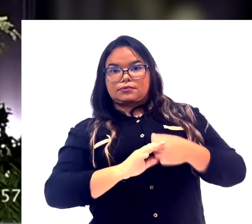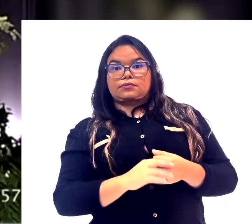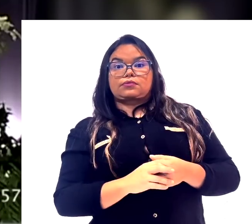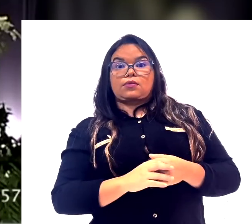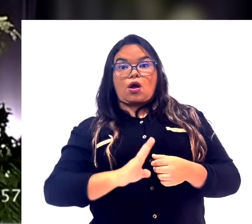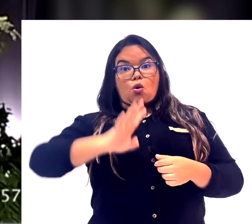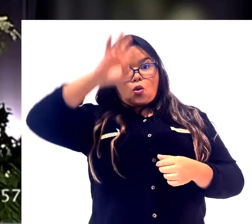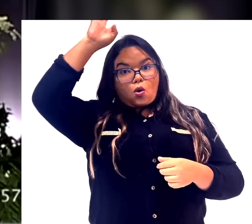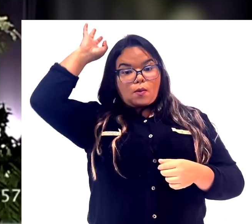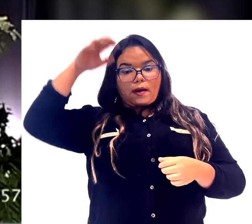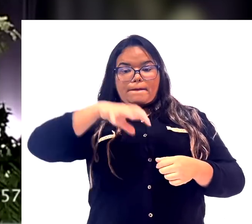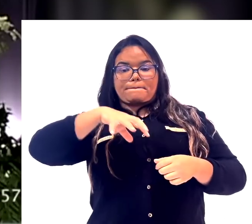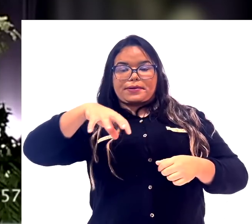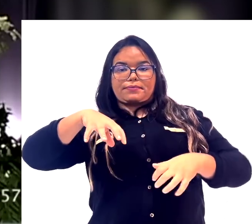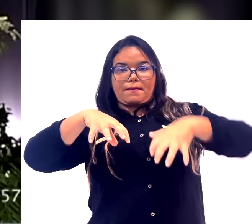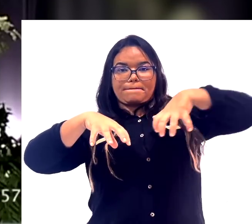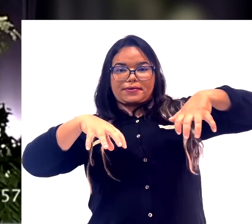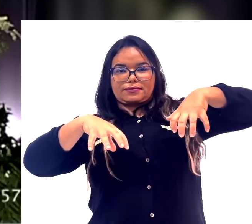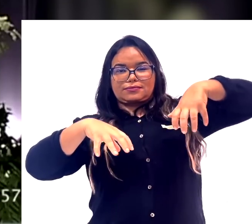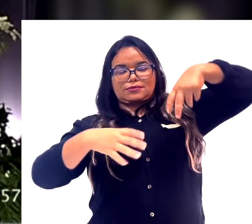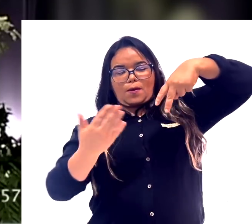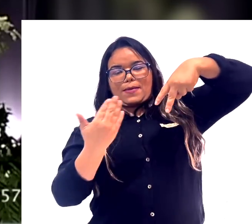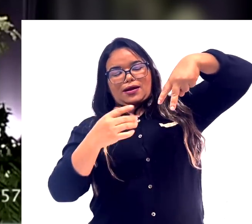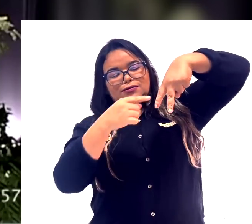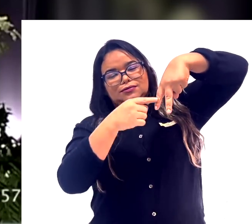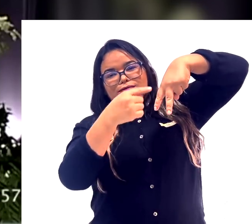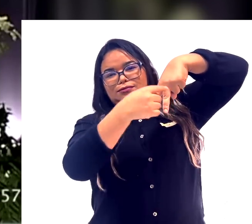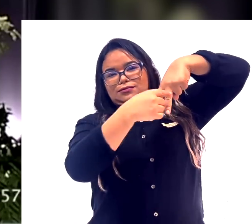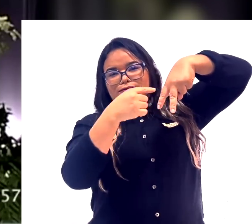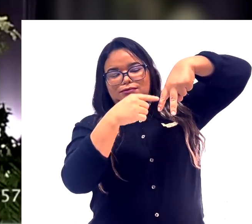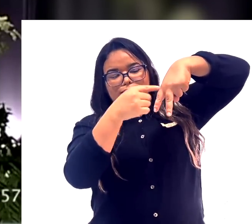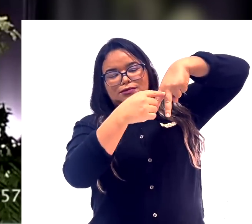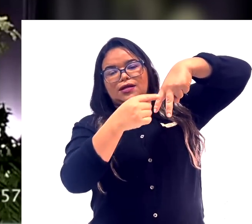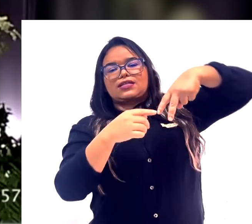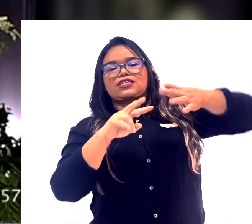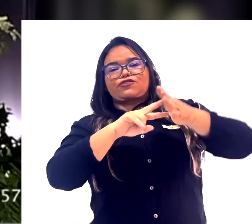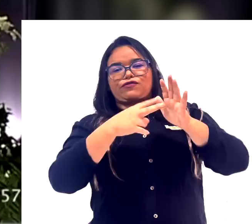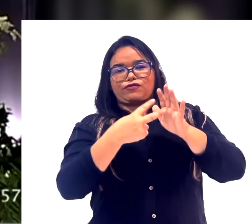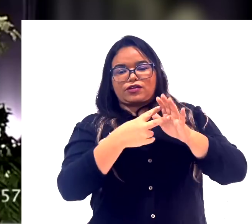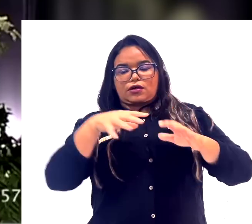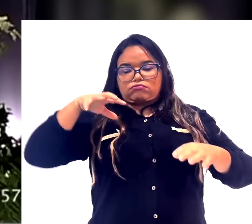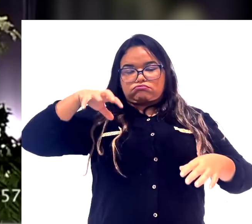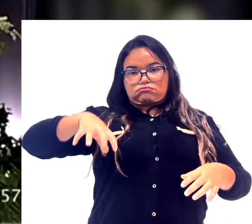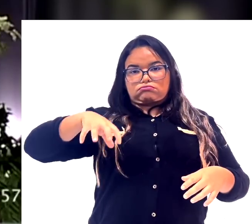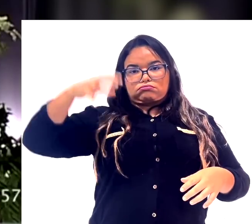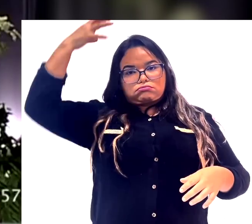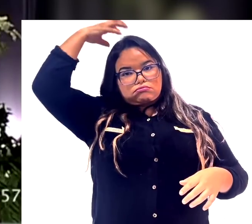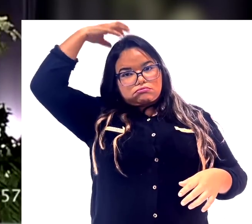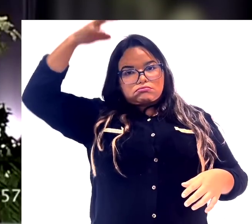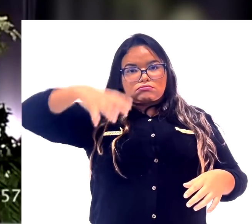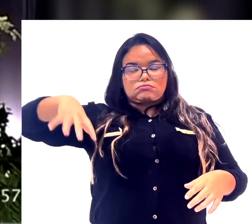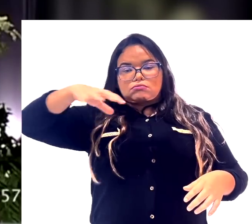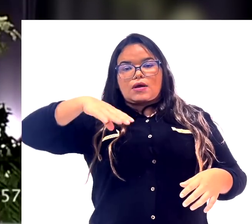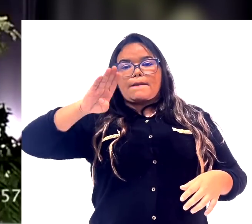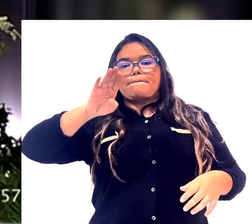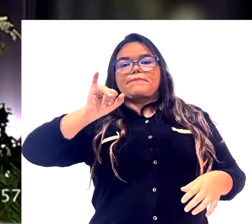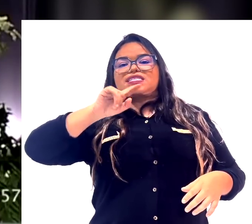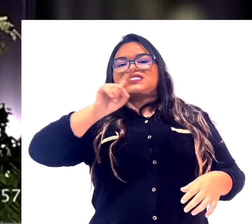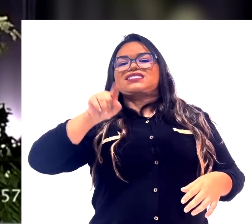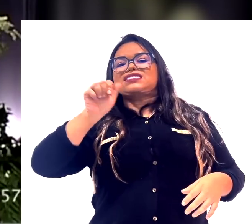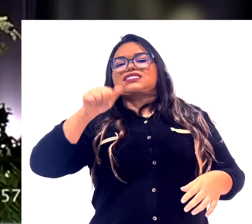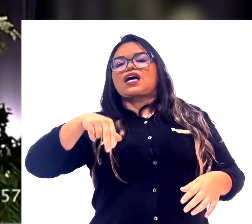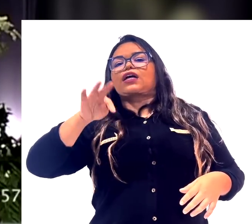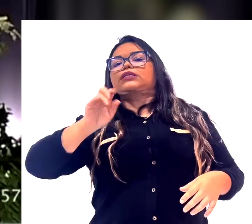pernas, uma era o Império Bizantino e a outra era o Império do Ocidente. E o Império foi governado